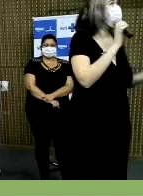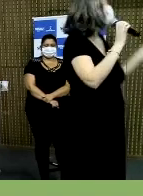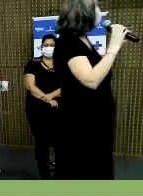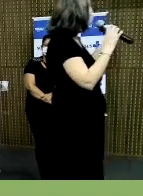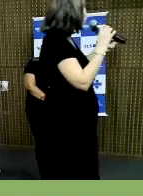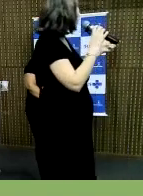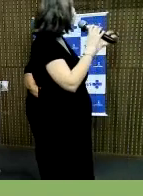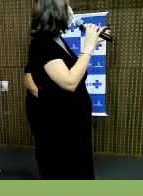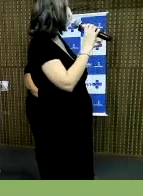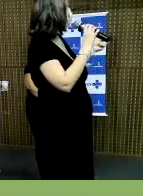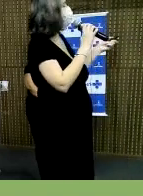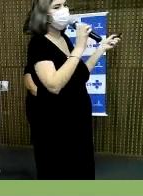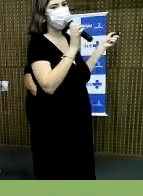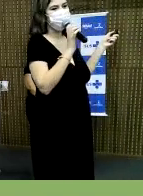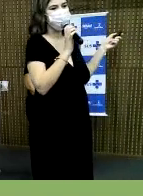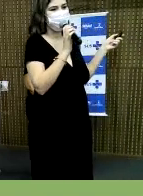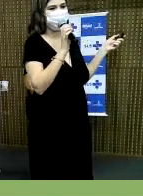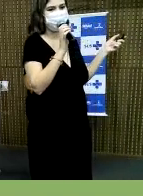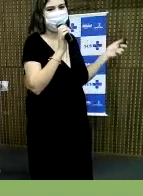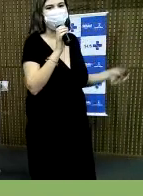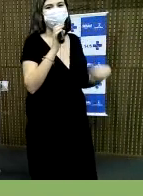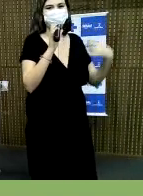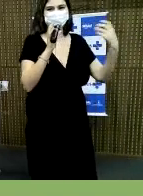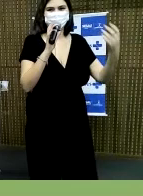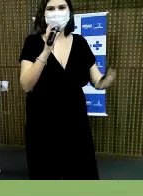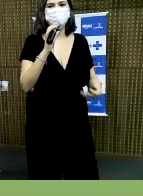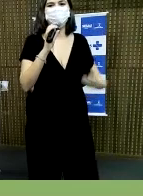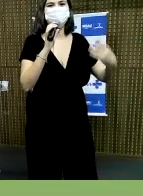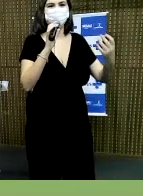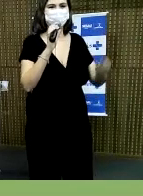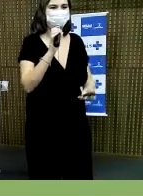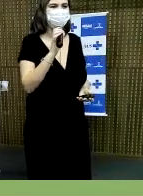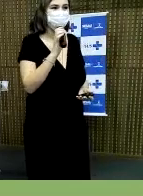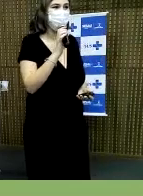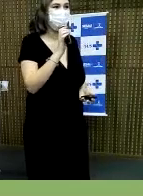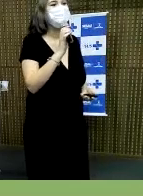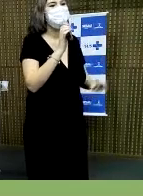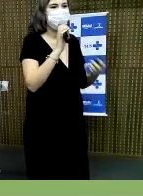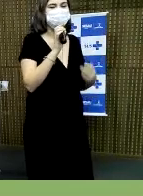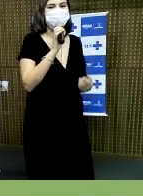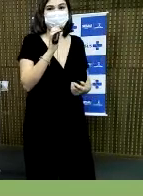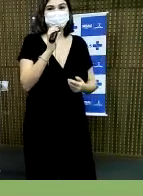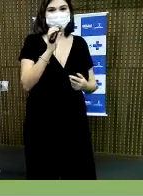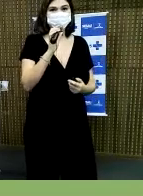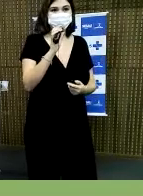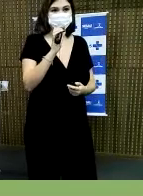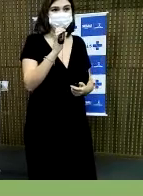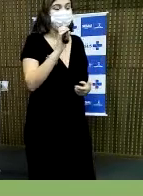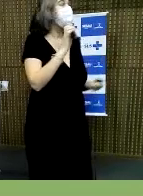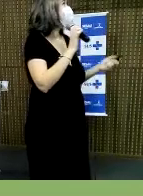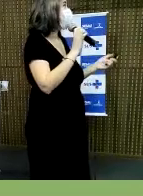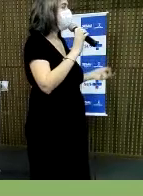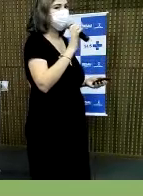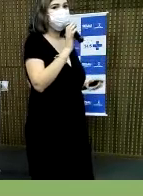obesidade, bem como no preenchimento do consumo alimentar. A gente questionava, fazia toda aquela consulta, mas acabava pecando